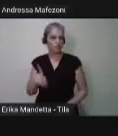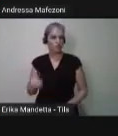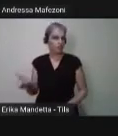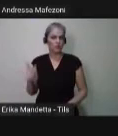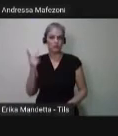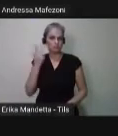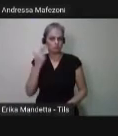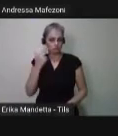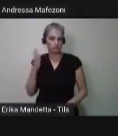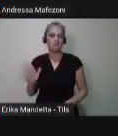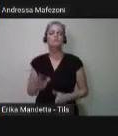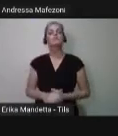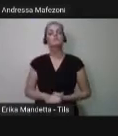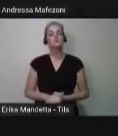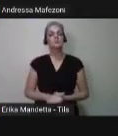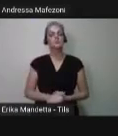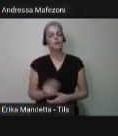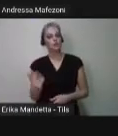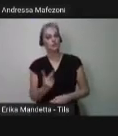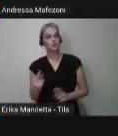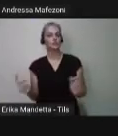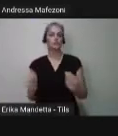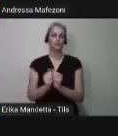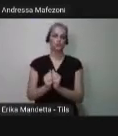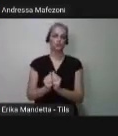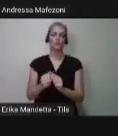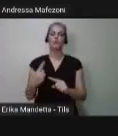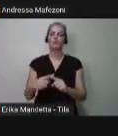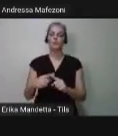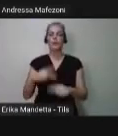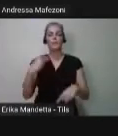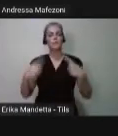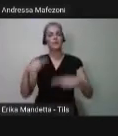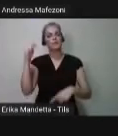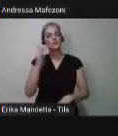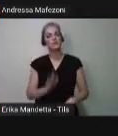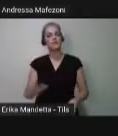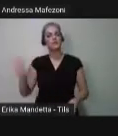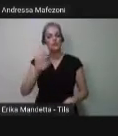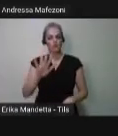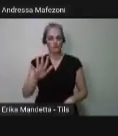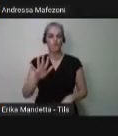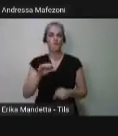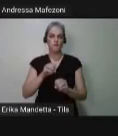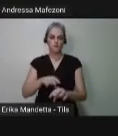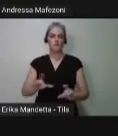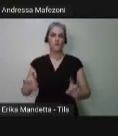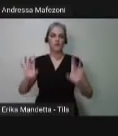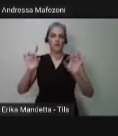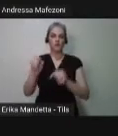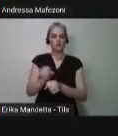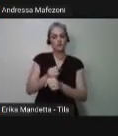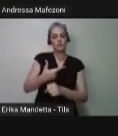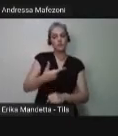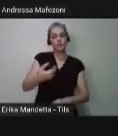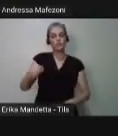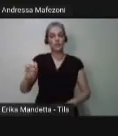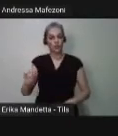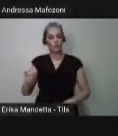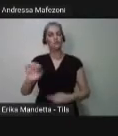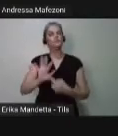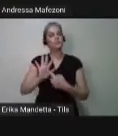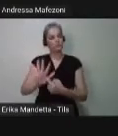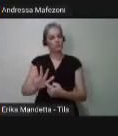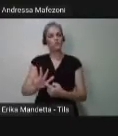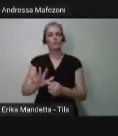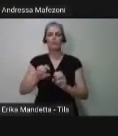profissionais. Então, a própria Política Nacional de Educação Especial de 2008 vai nos dizer que a educação especial ela